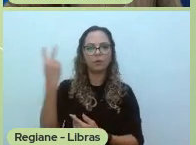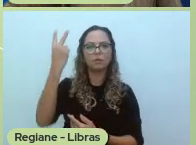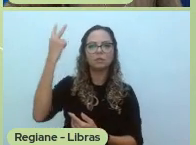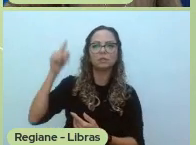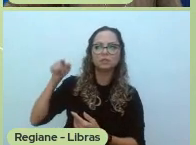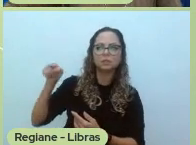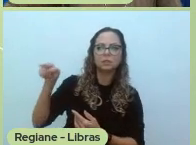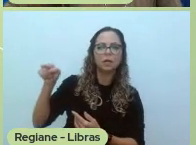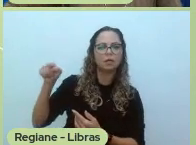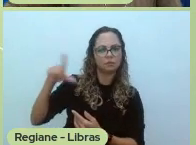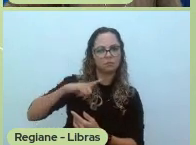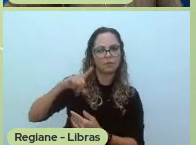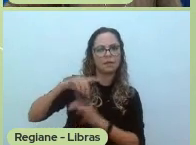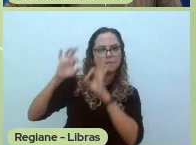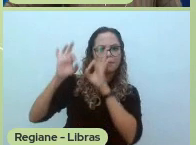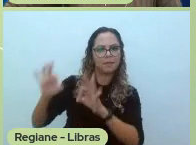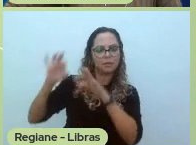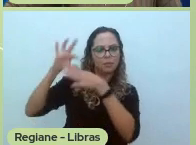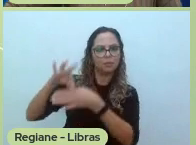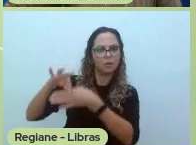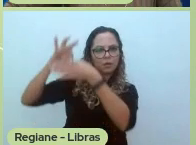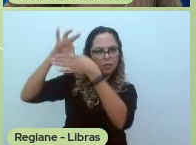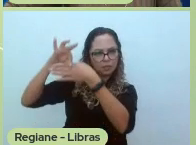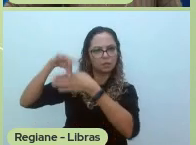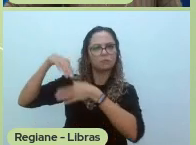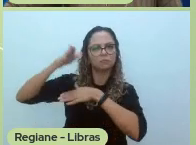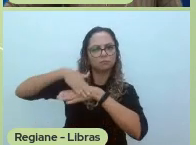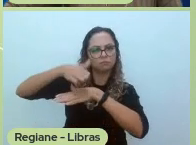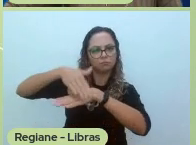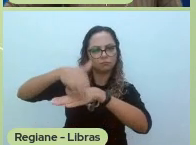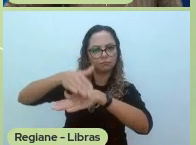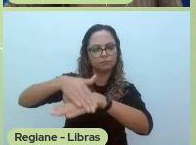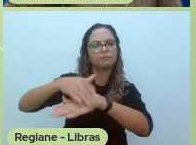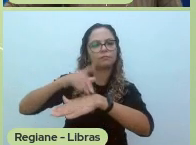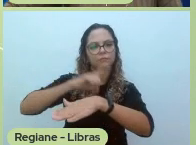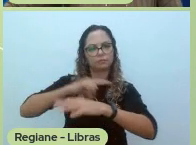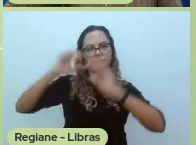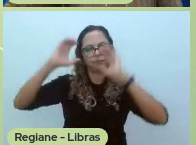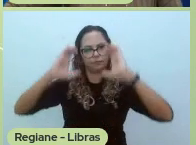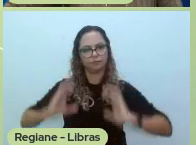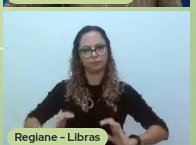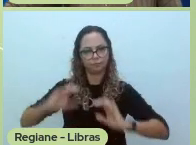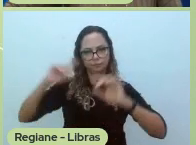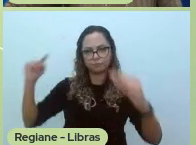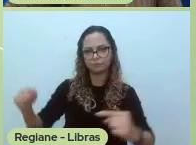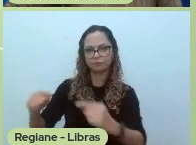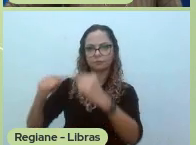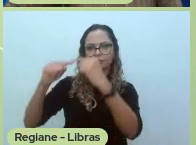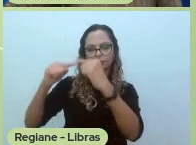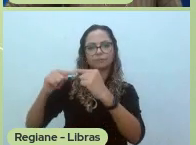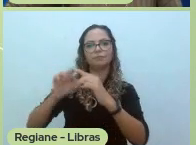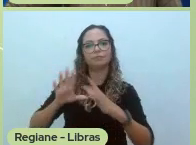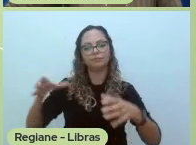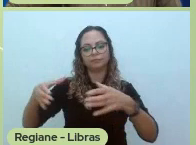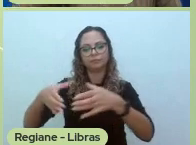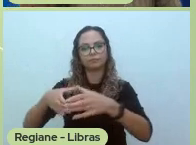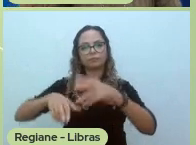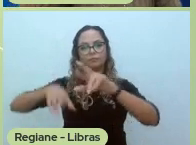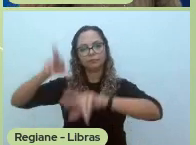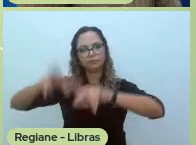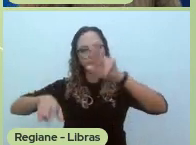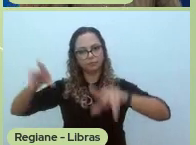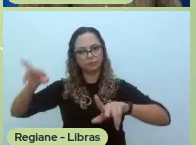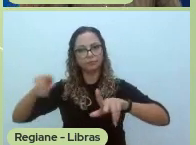que pratica os comportamentos esperados dos executivos que seguem a nossa cultura.